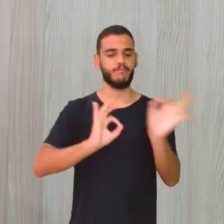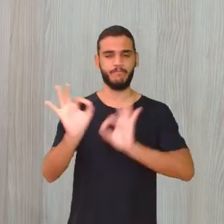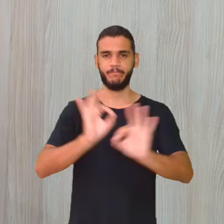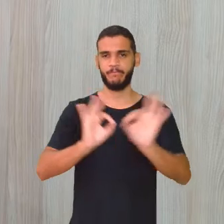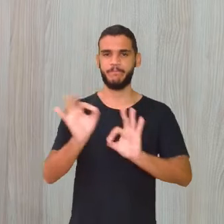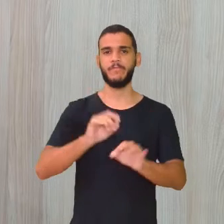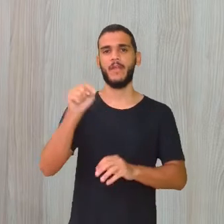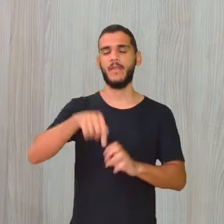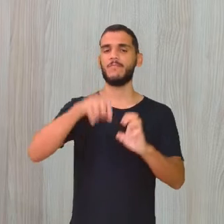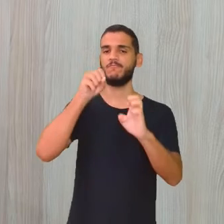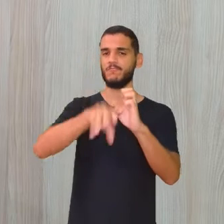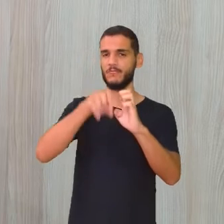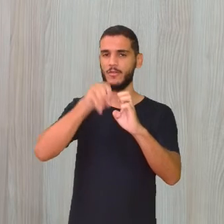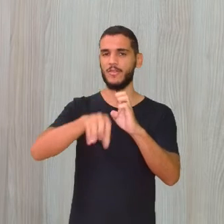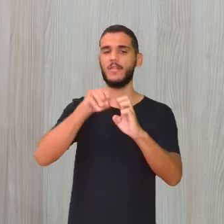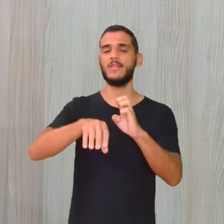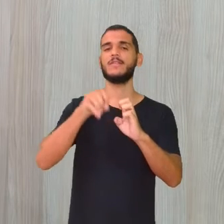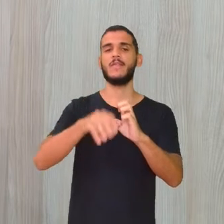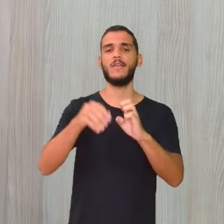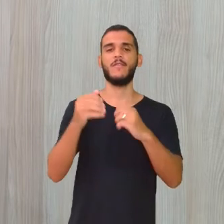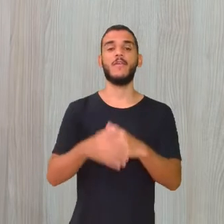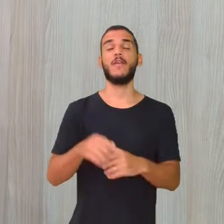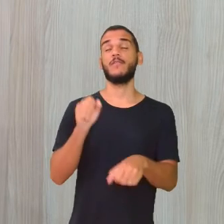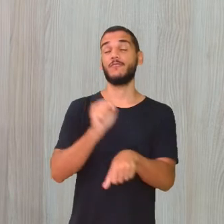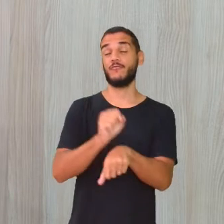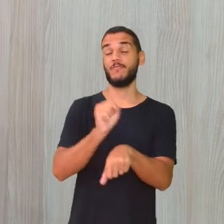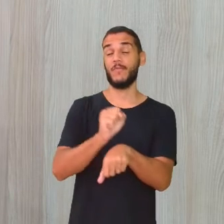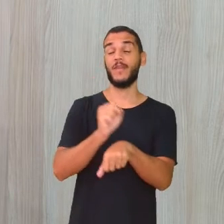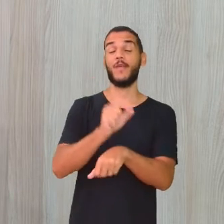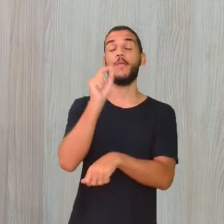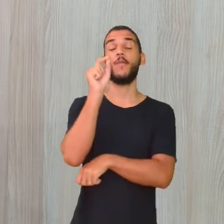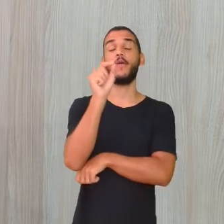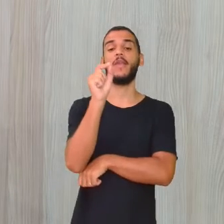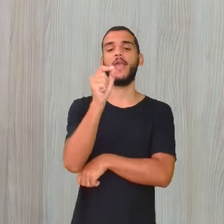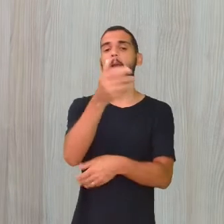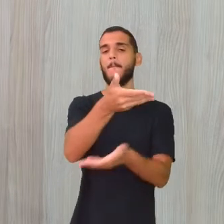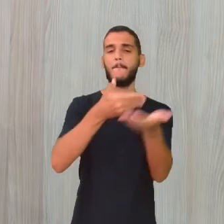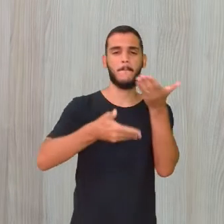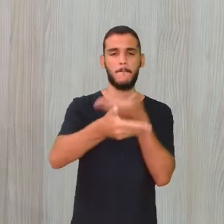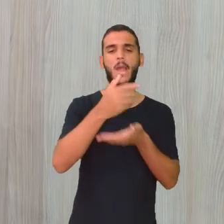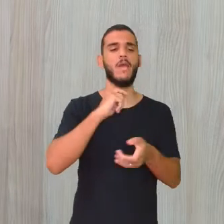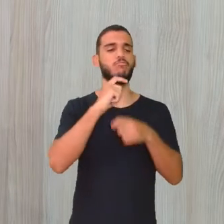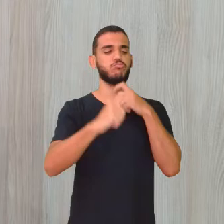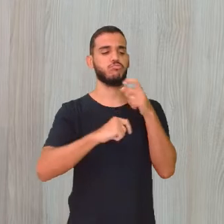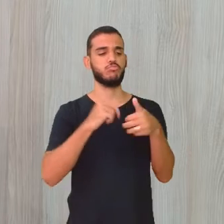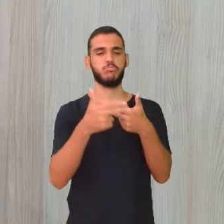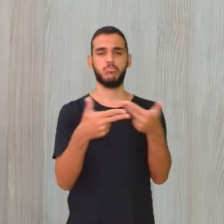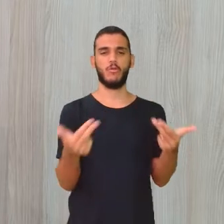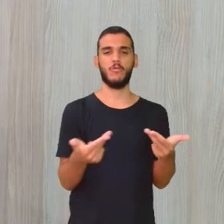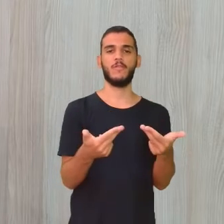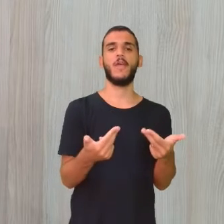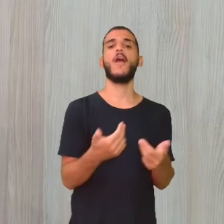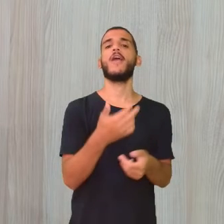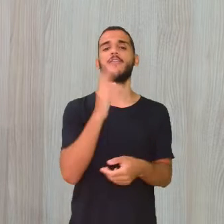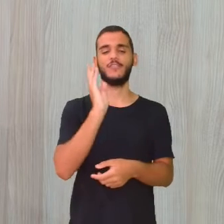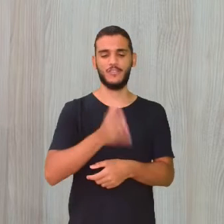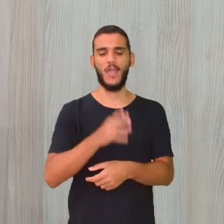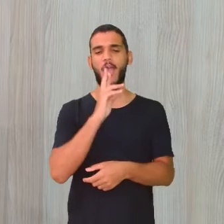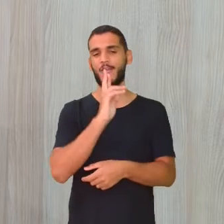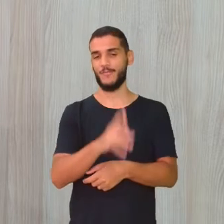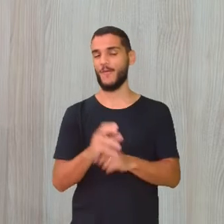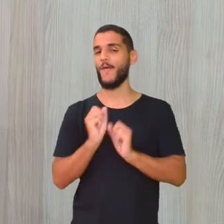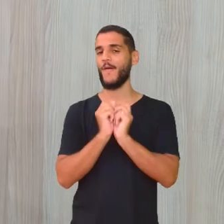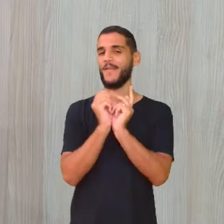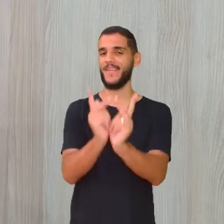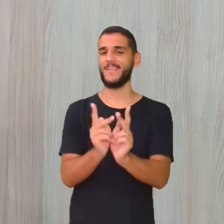Educa Recife aberto, esperando a sua interação. Qualquer dúvida que você mandar, já passo aqui diretamente para a professora. Imagina